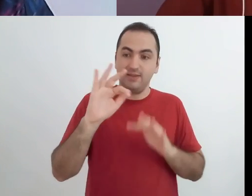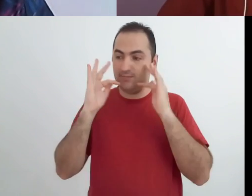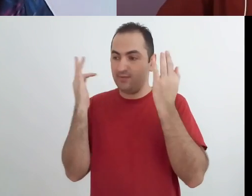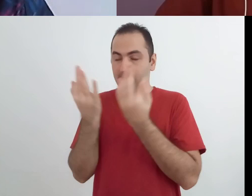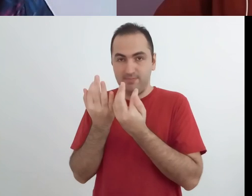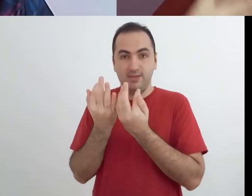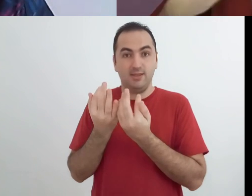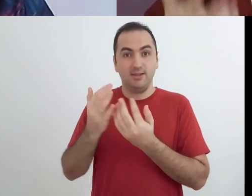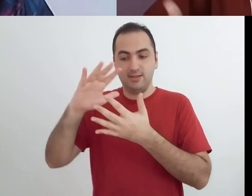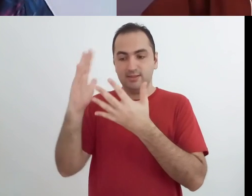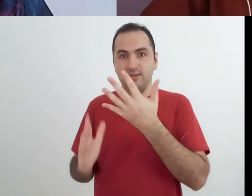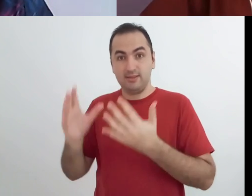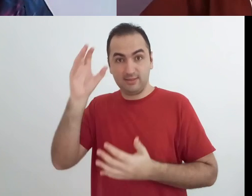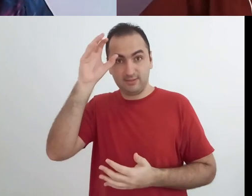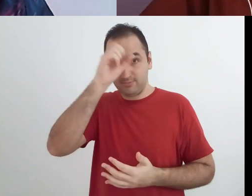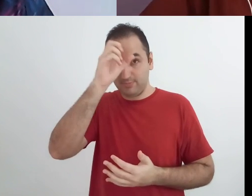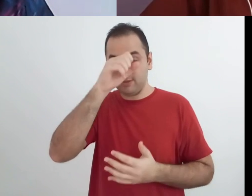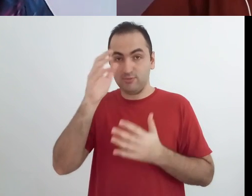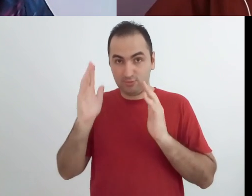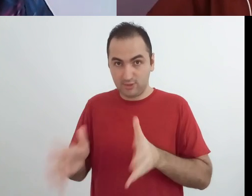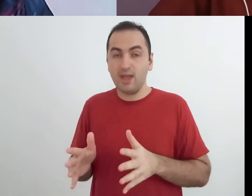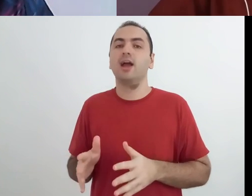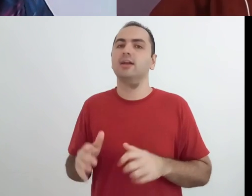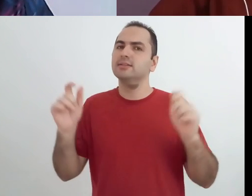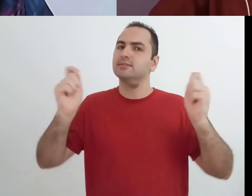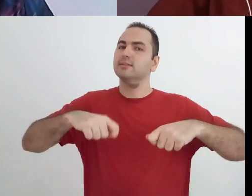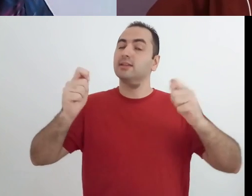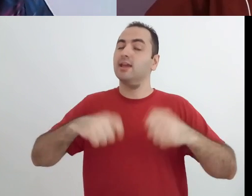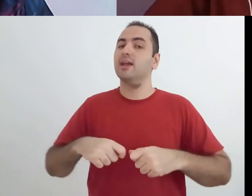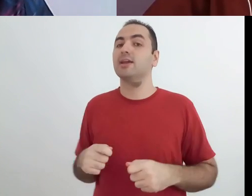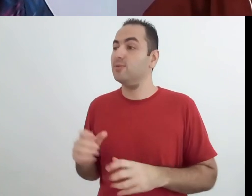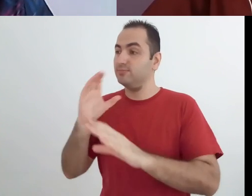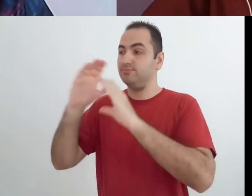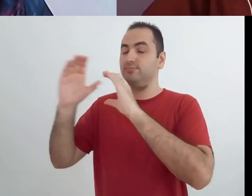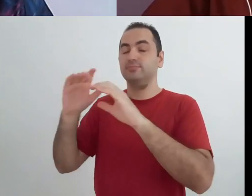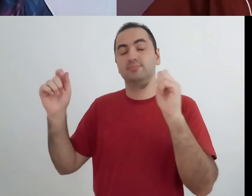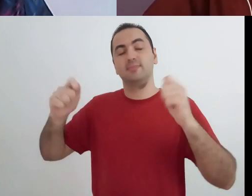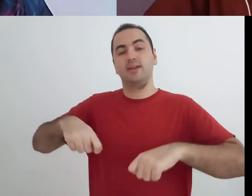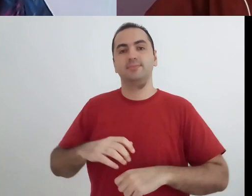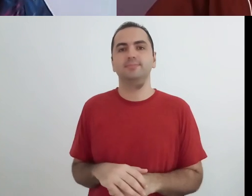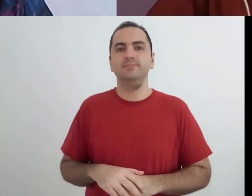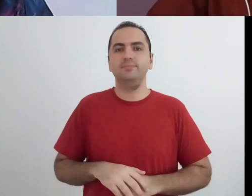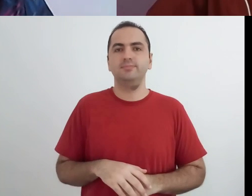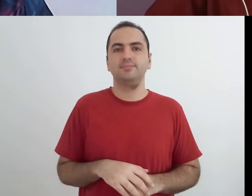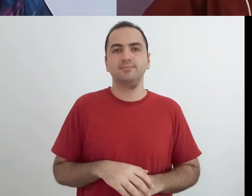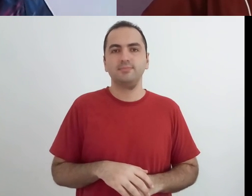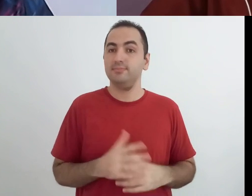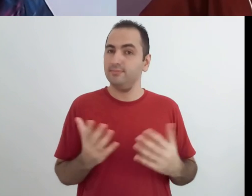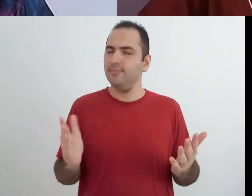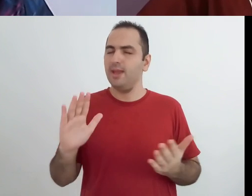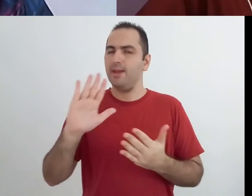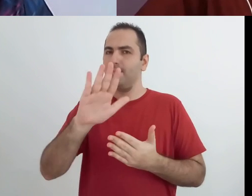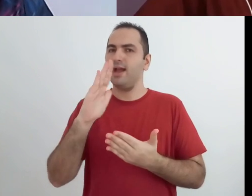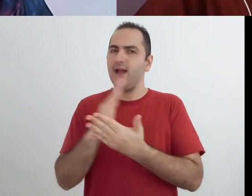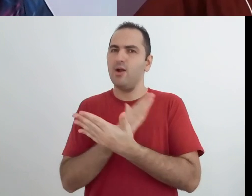fácil. E talvez a família, né, ela pode pensar assim, não, mas eu sei língua de sinais, eu consigo me comunicar com ele,